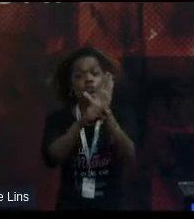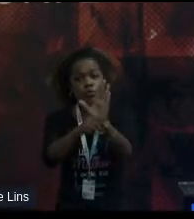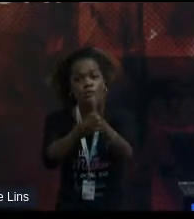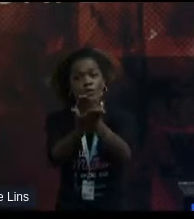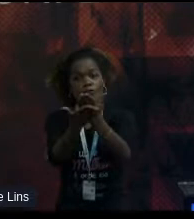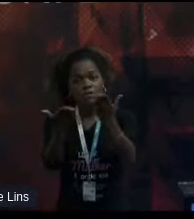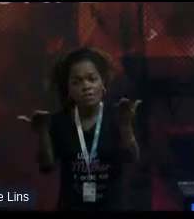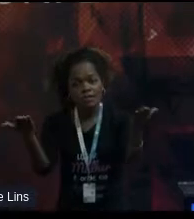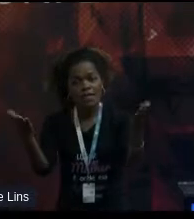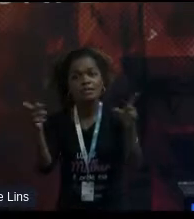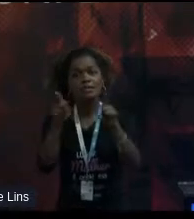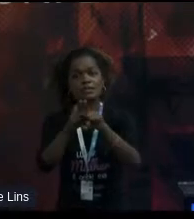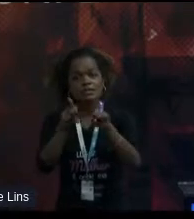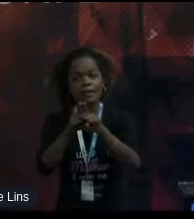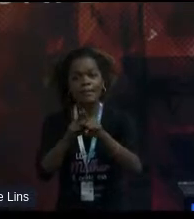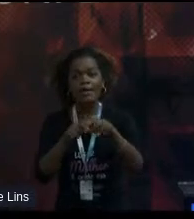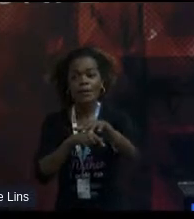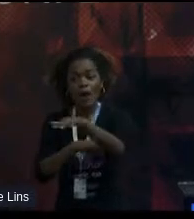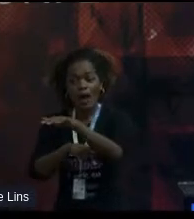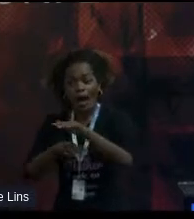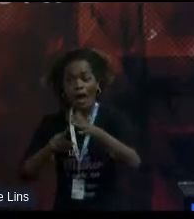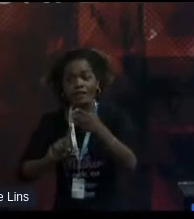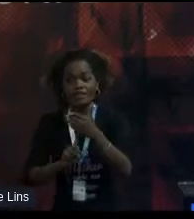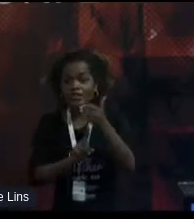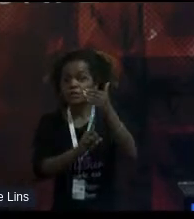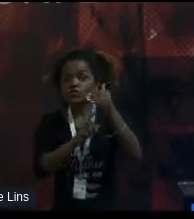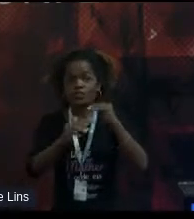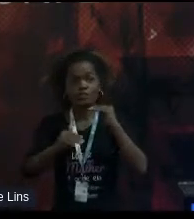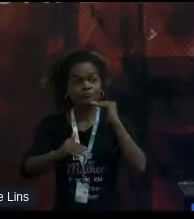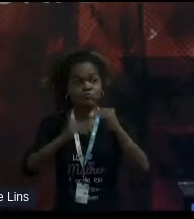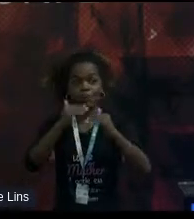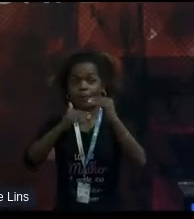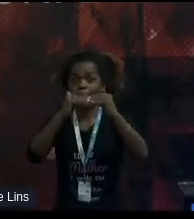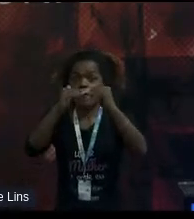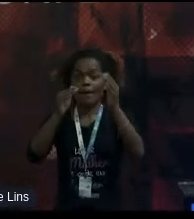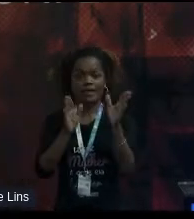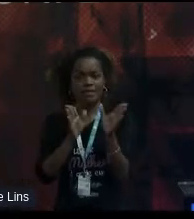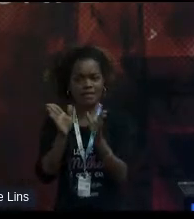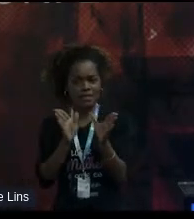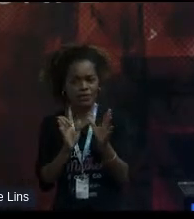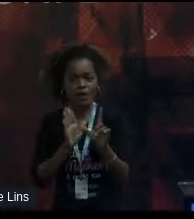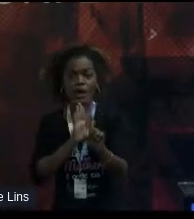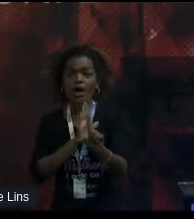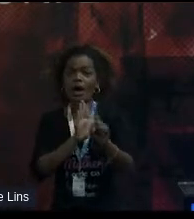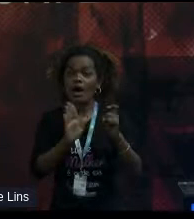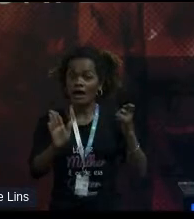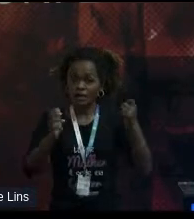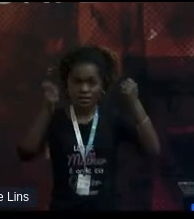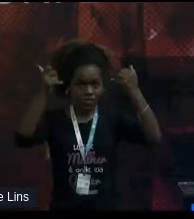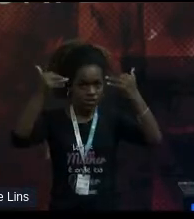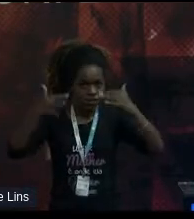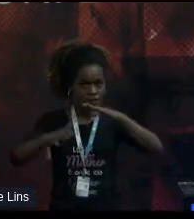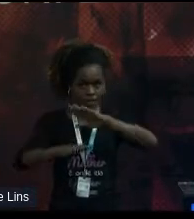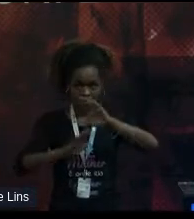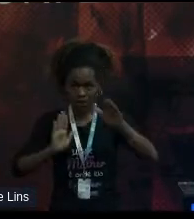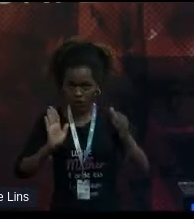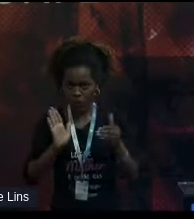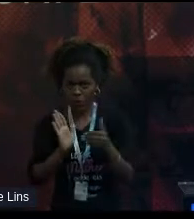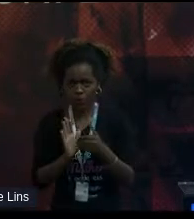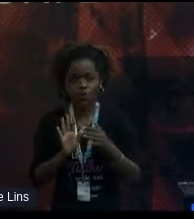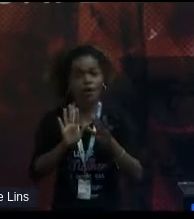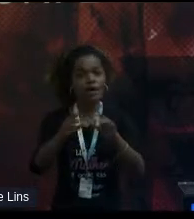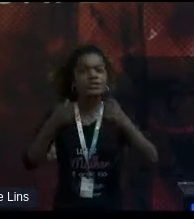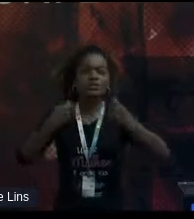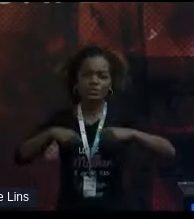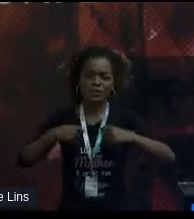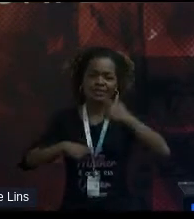meio digital para se tornar cada vez mais acessível. Mas antes da gente falar disso tudo, né, Flávio, a gente precisa se apresentar, afinal